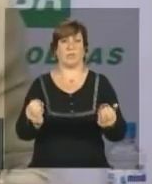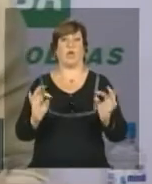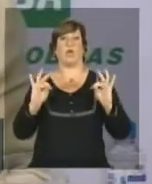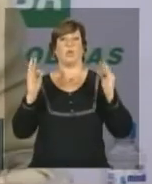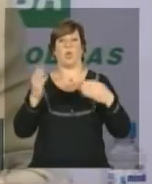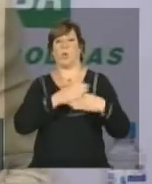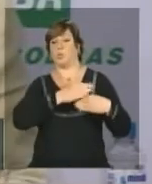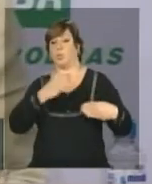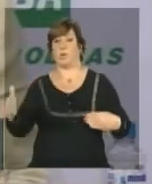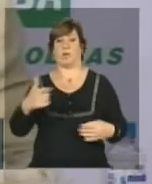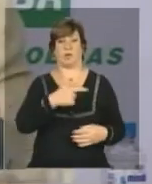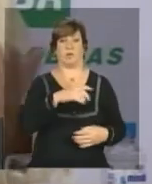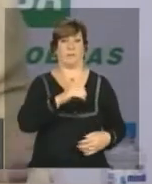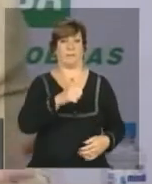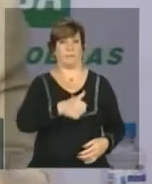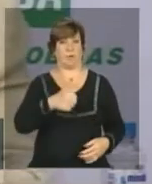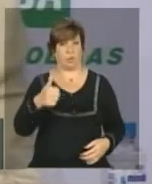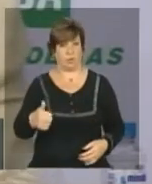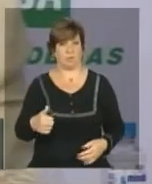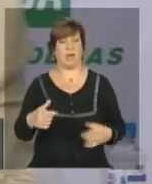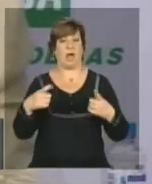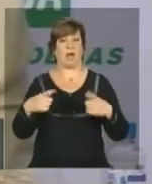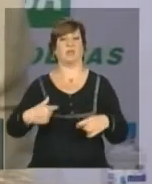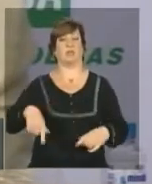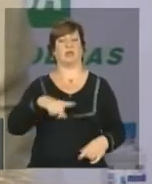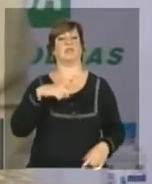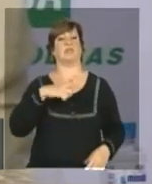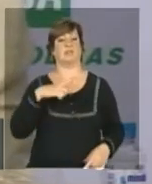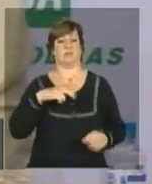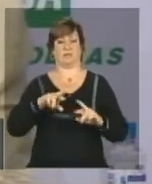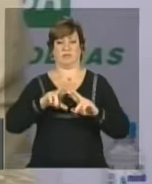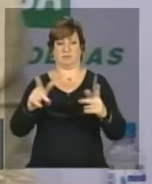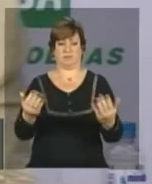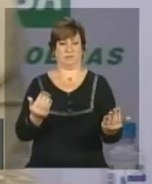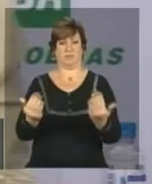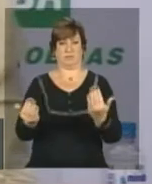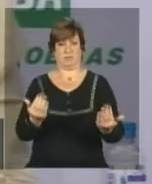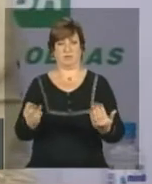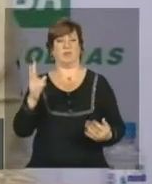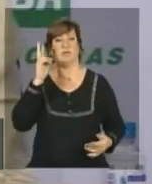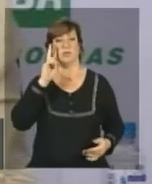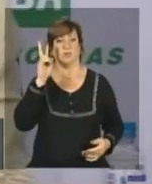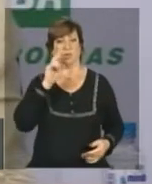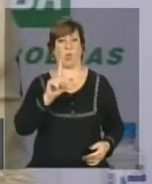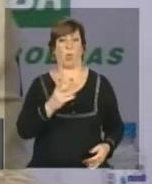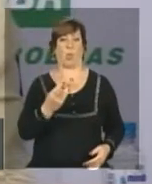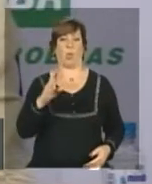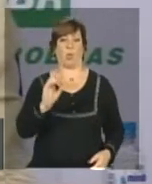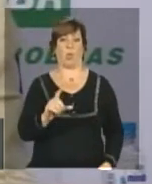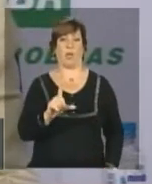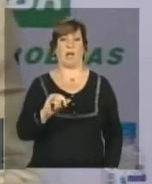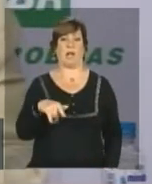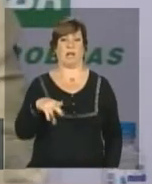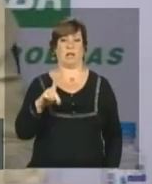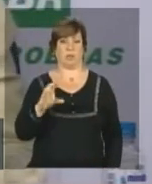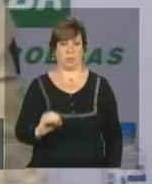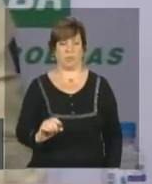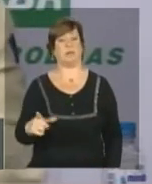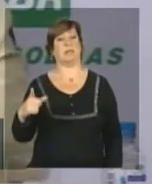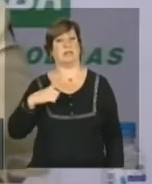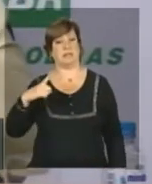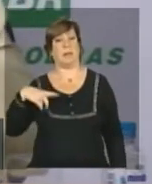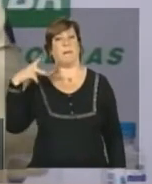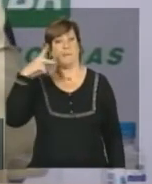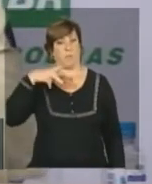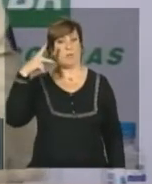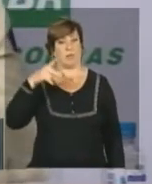de 2011, onde nós tivemos uma diferença, sim, em relação ao lucro líquido. A política